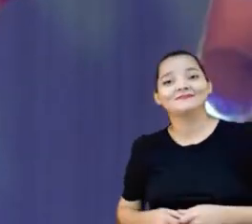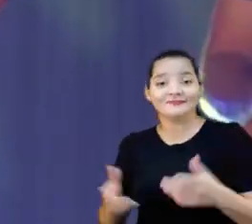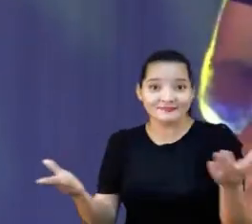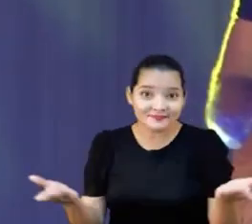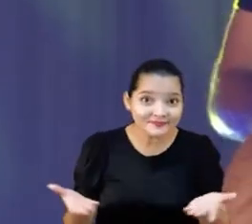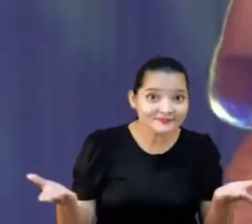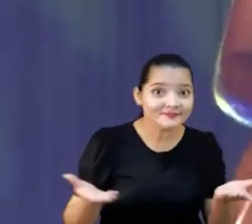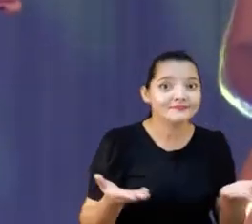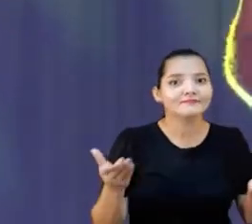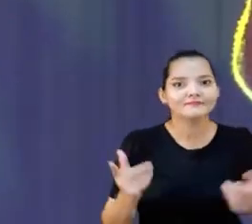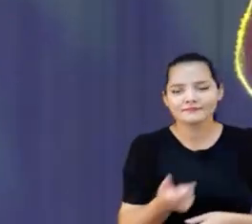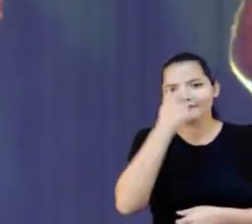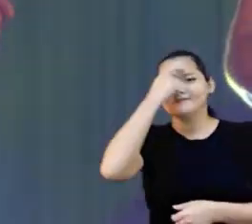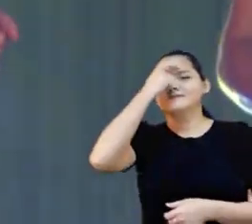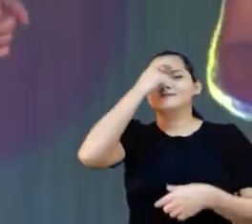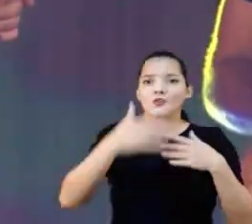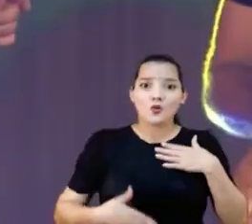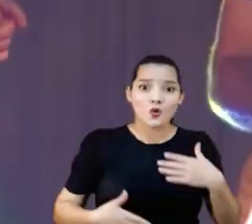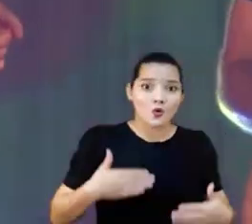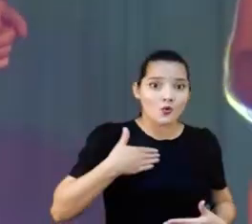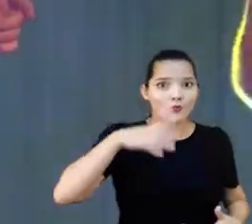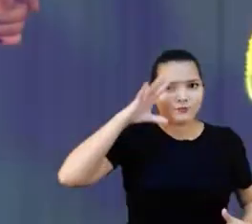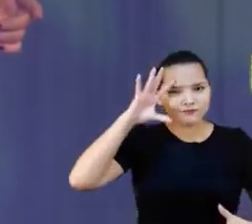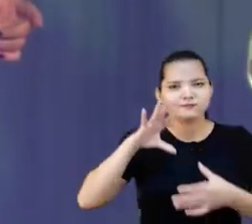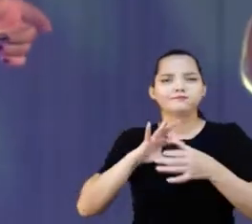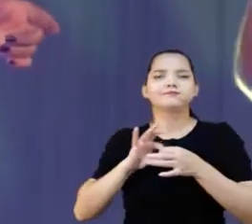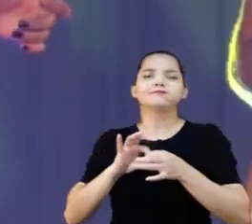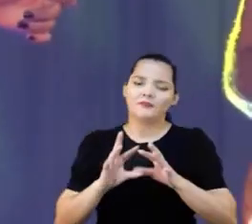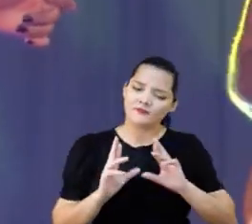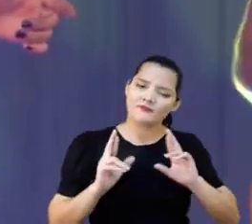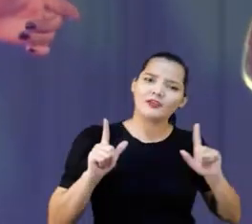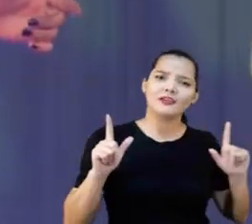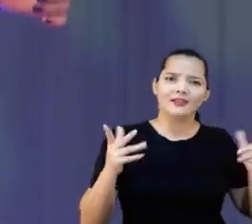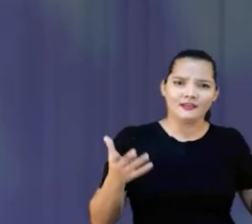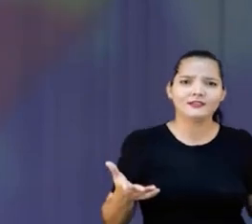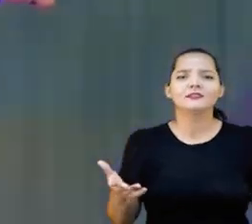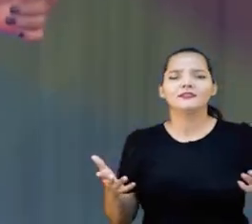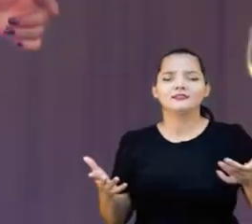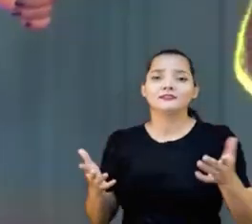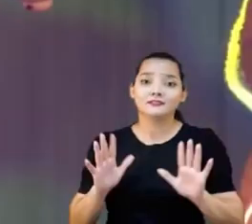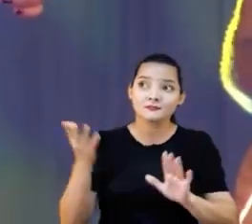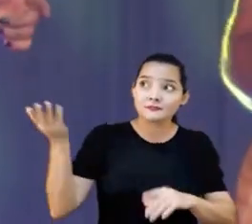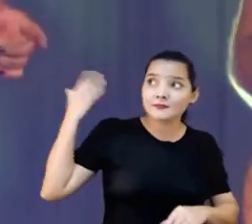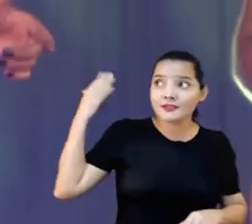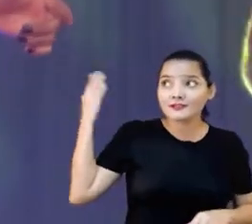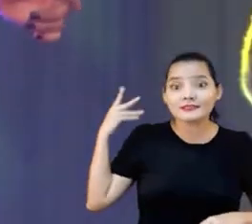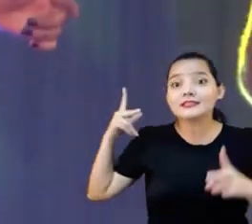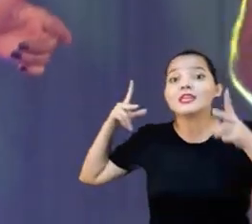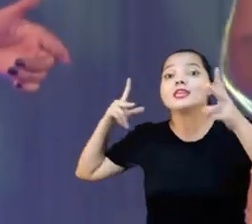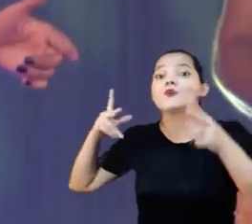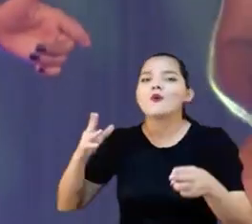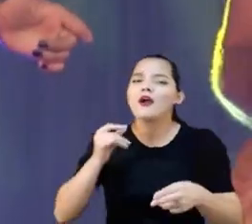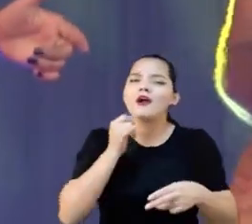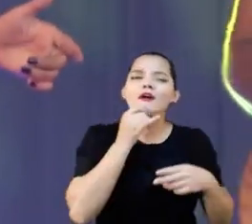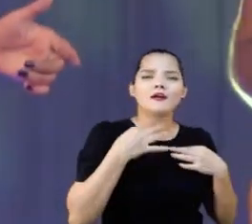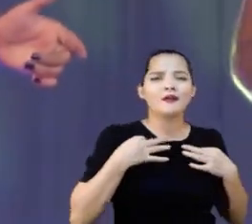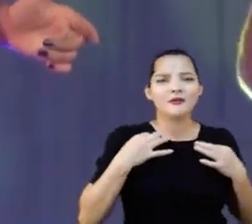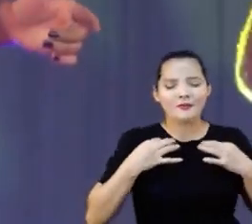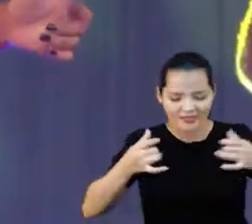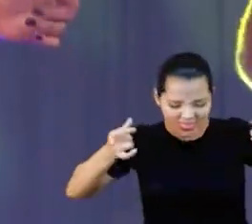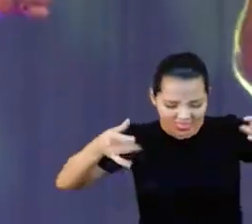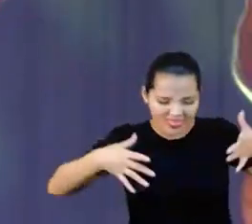No presente a mente e o corpo é diferente, e o passado é uma